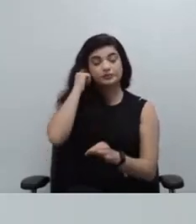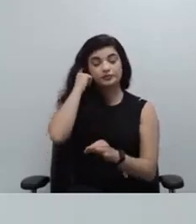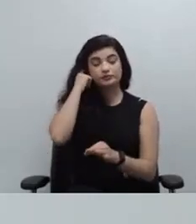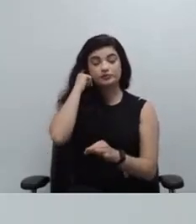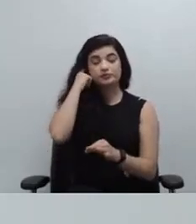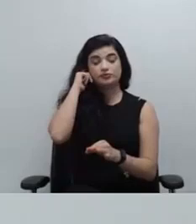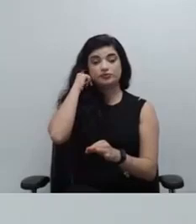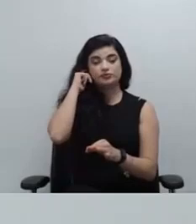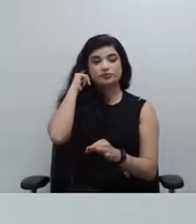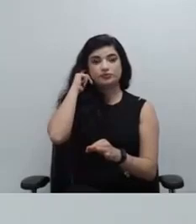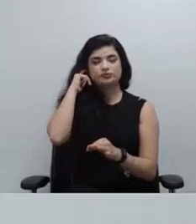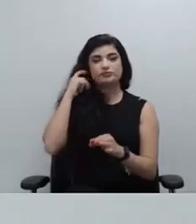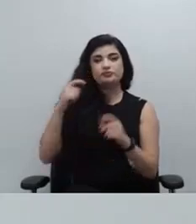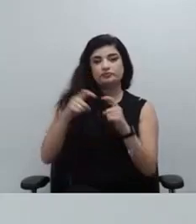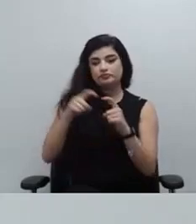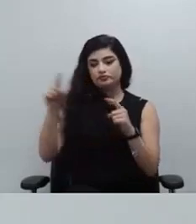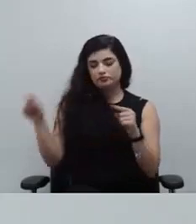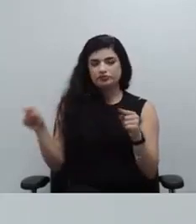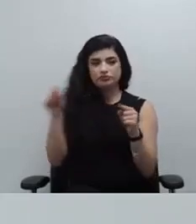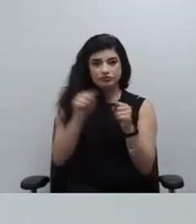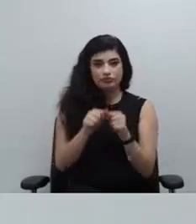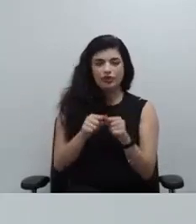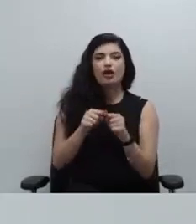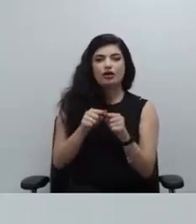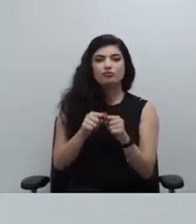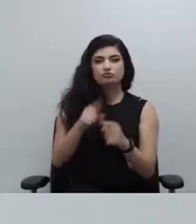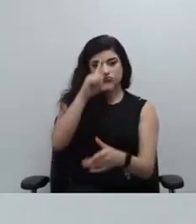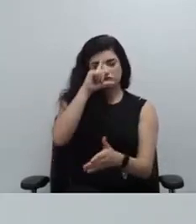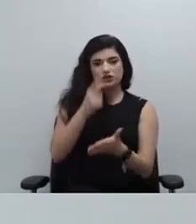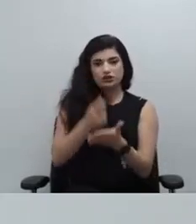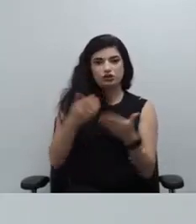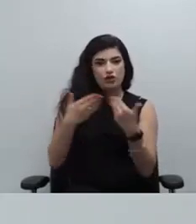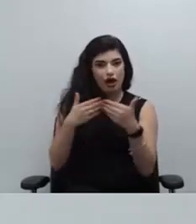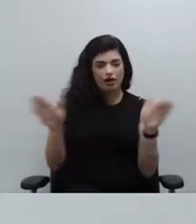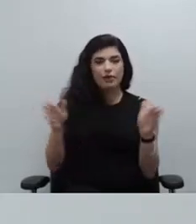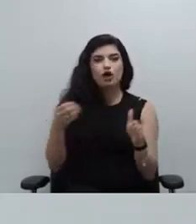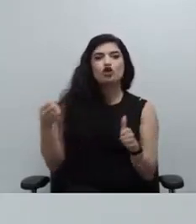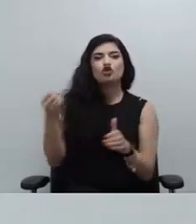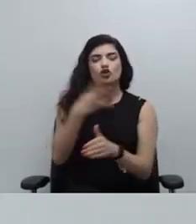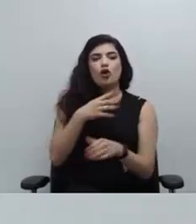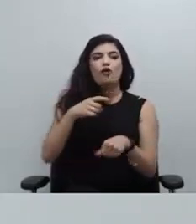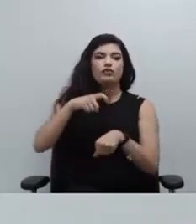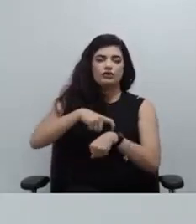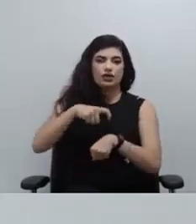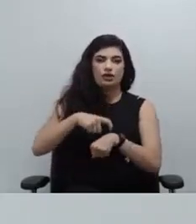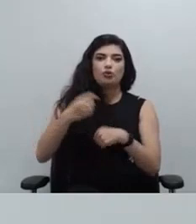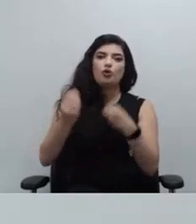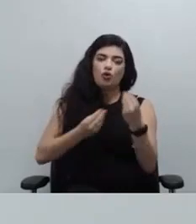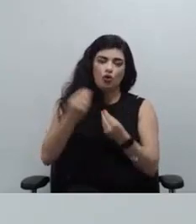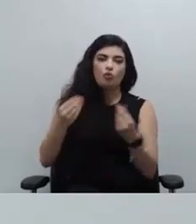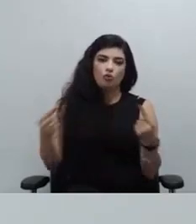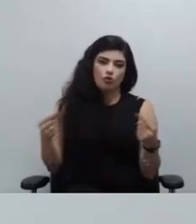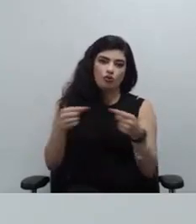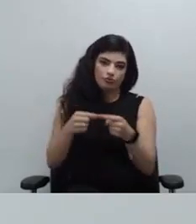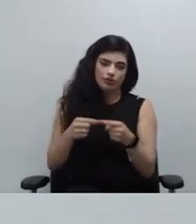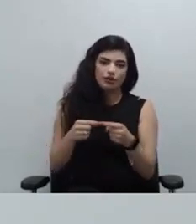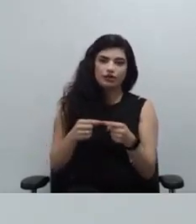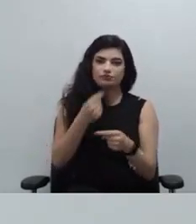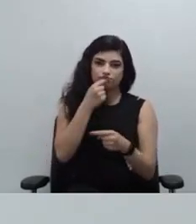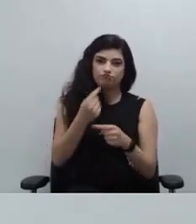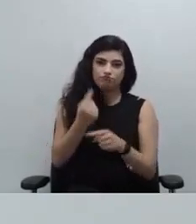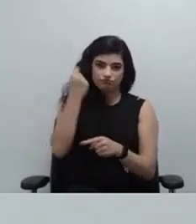instituição amadureceu e a própria compreensão do momento aberto adquiriu novos contornos, como se viu, por exemplo, na